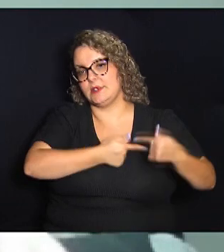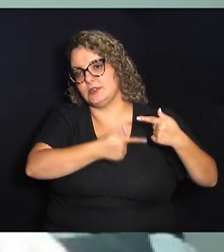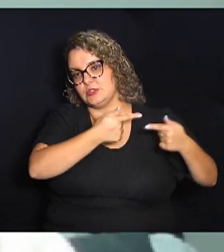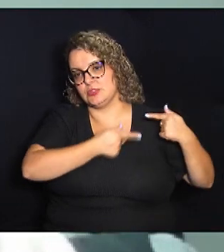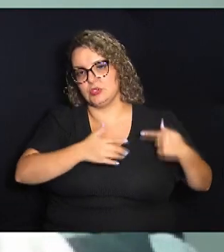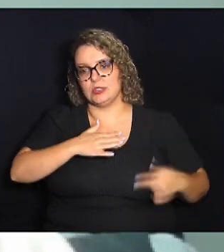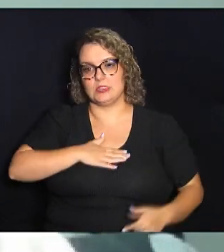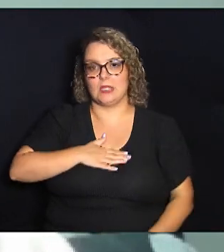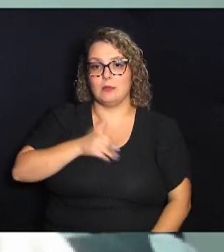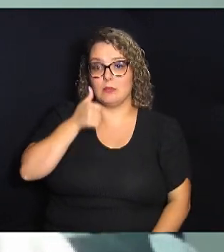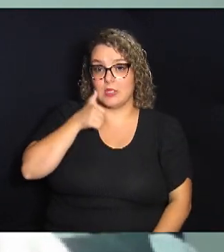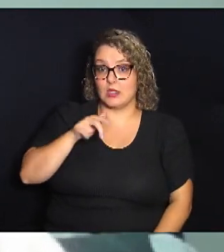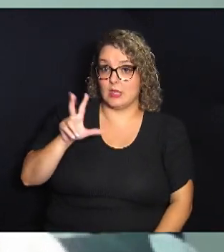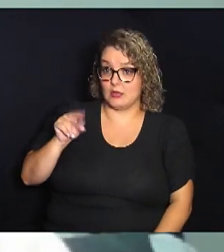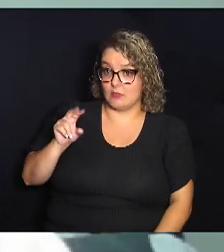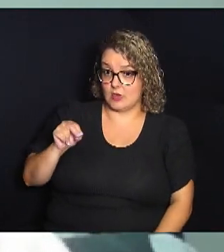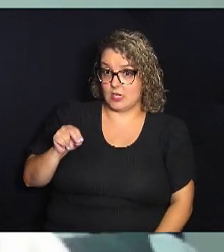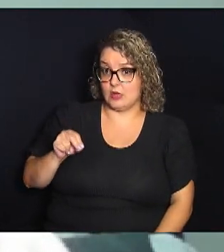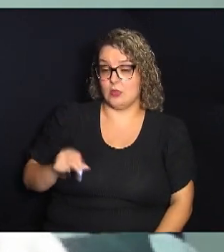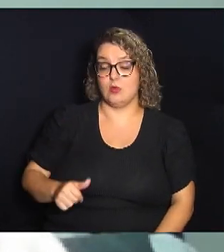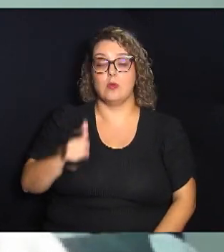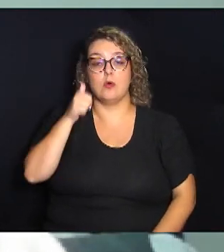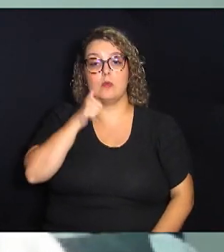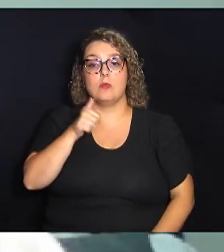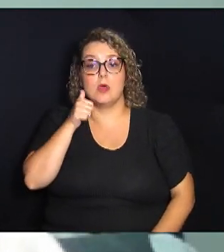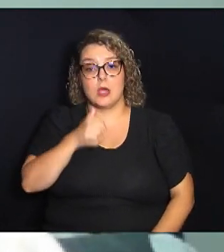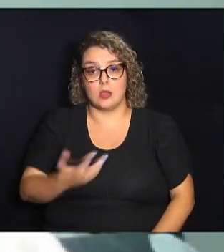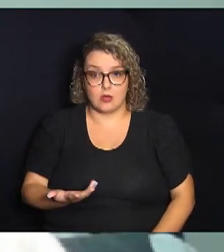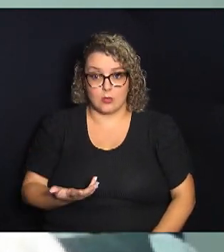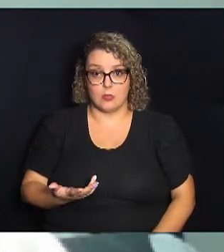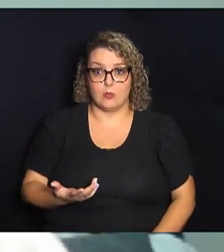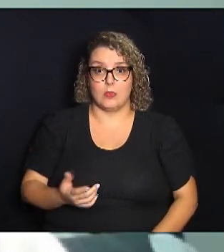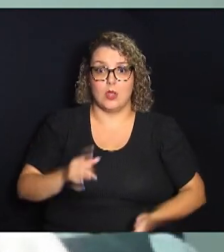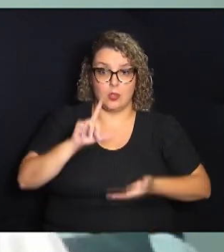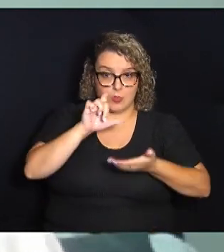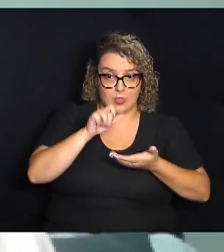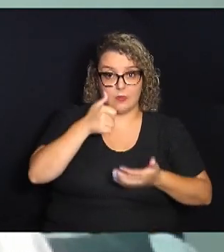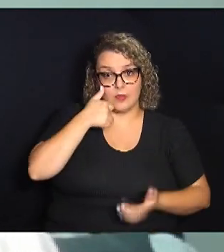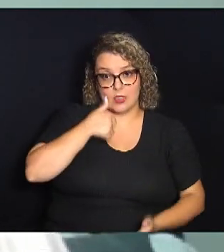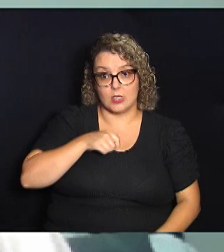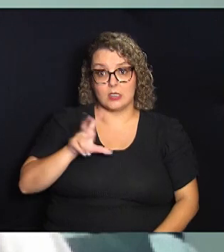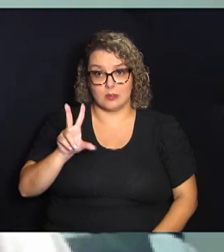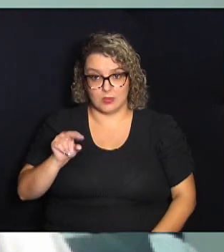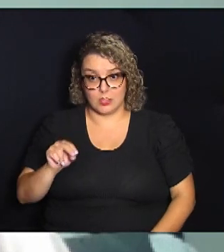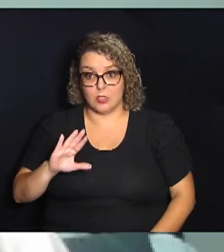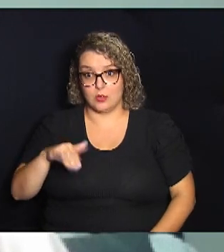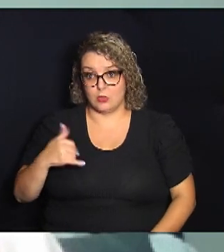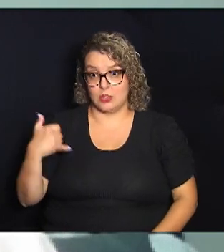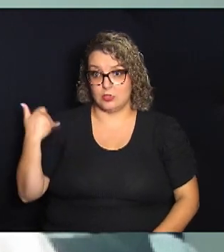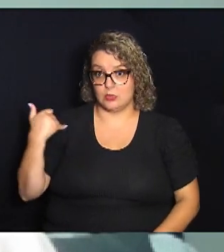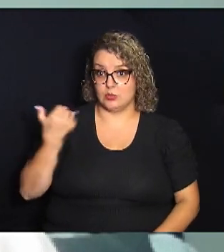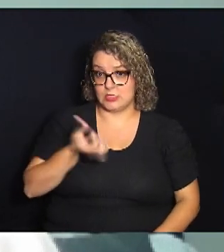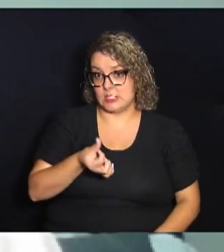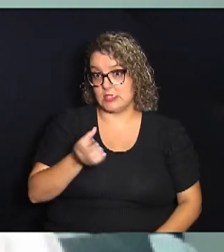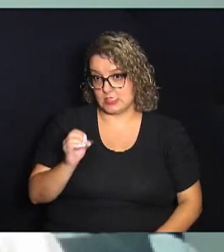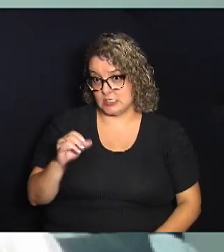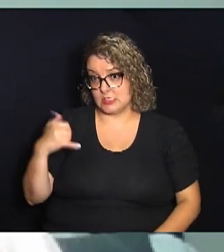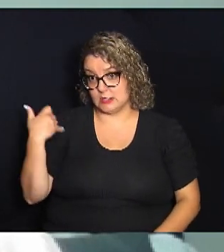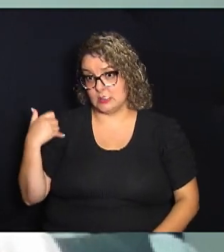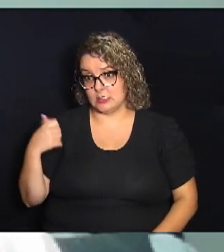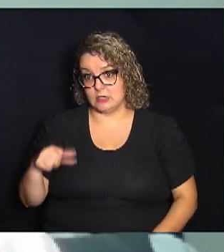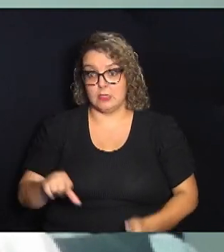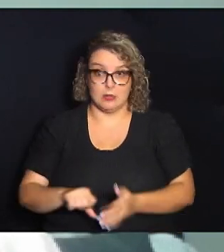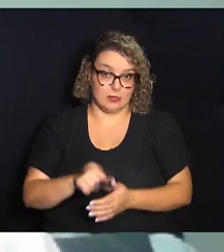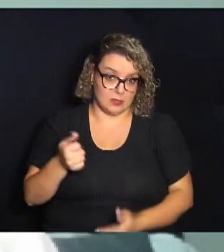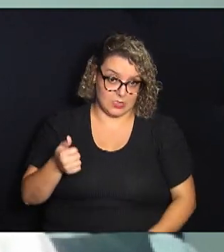minha avó, se eu pegar uma mulher, por exemplo, uma foto da minha avó quando ela tinha 60 anos, primeiro que a sobrevida